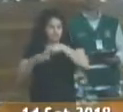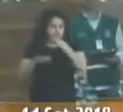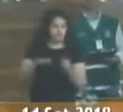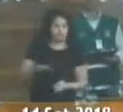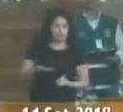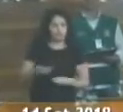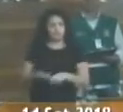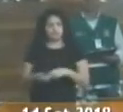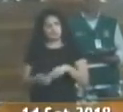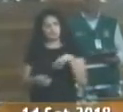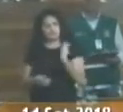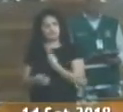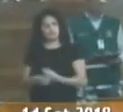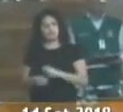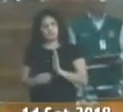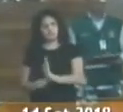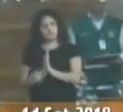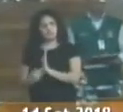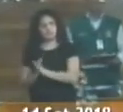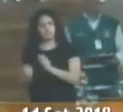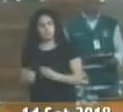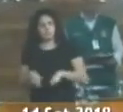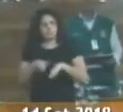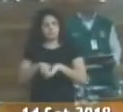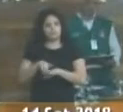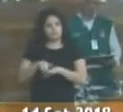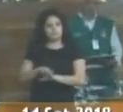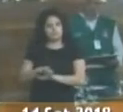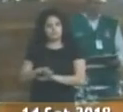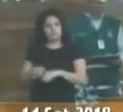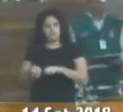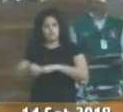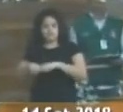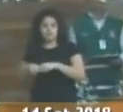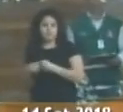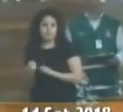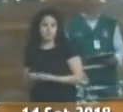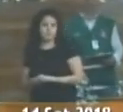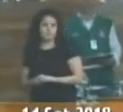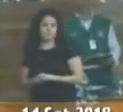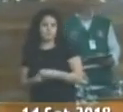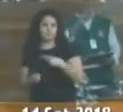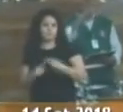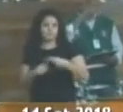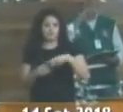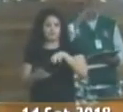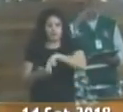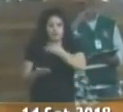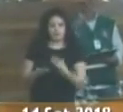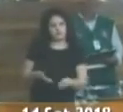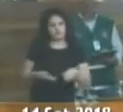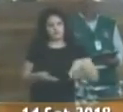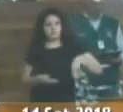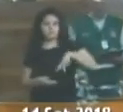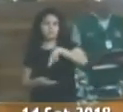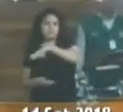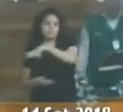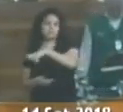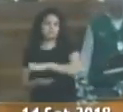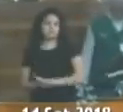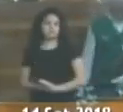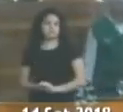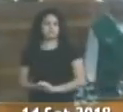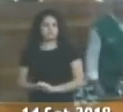Socorremos várias vezes turista, inclusive um com fratura exposta, porque escorregou e caiu na trilha. Sabe? A trilha não